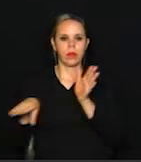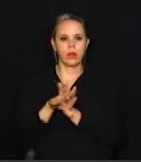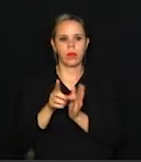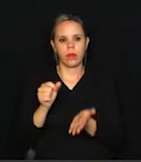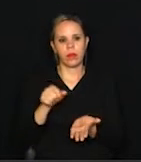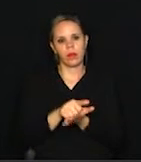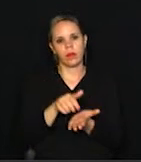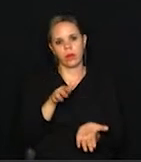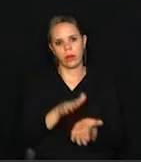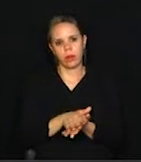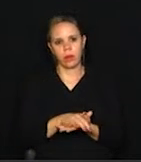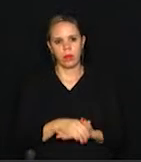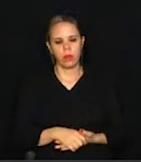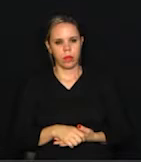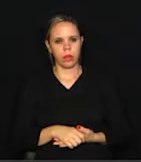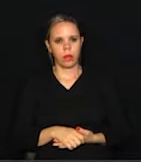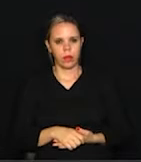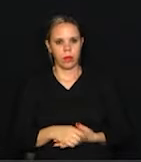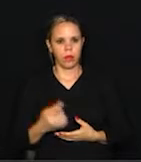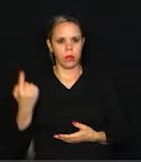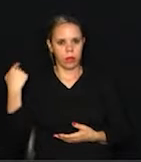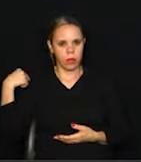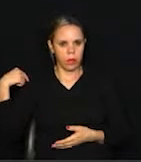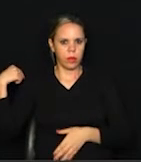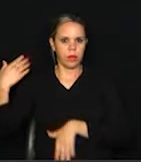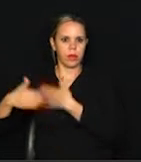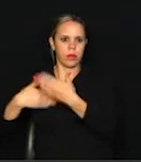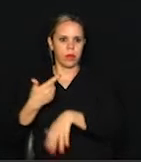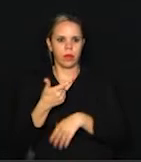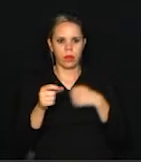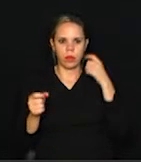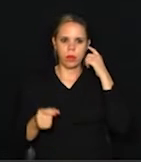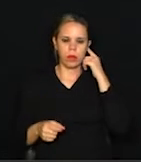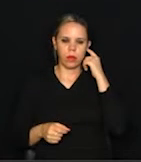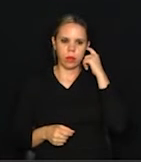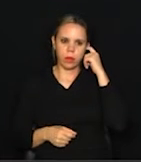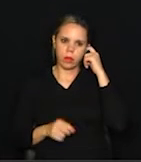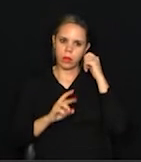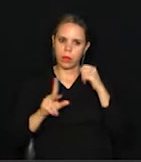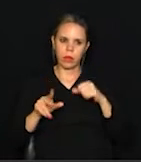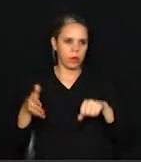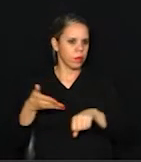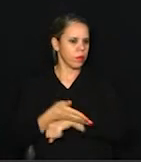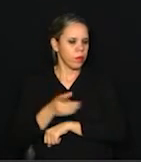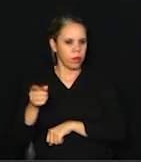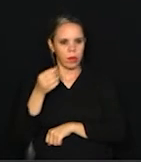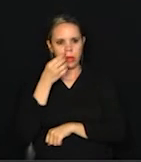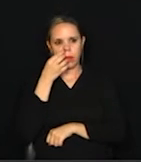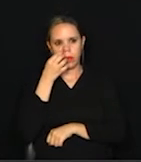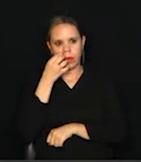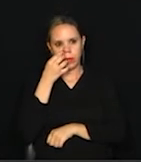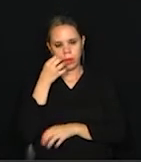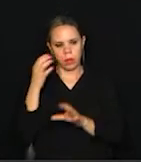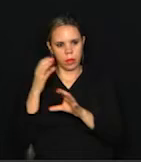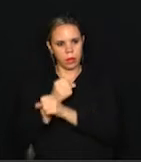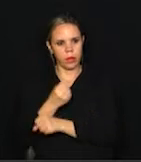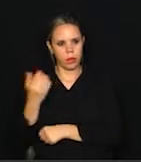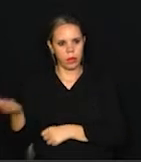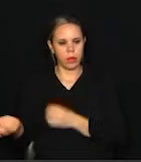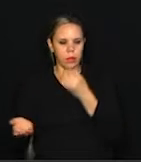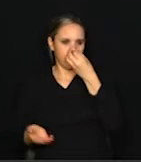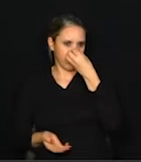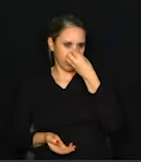multas lavradas ao longo de 2020 não entrou em sua totalidade ao longo